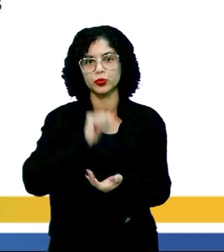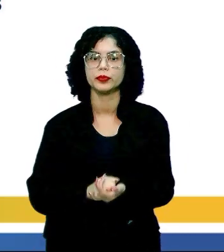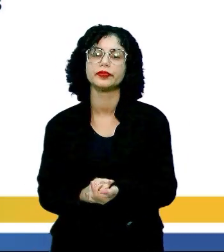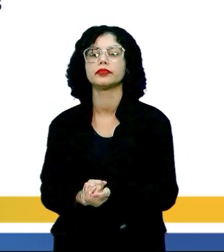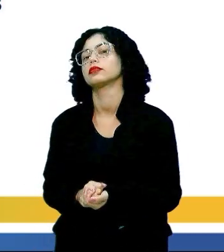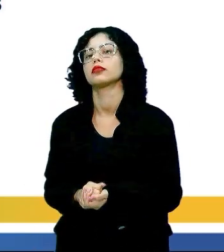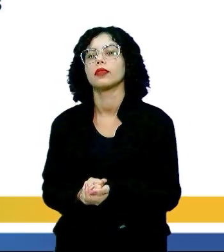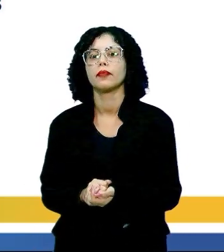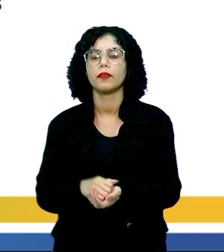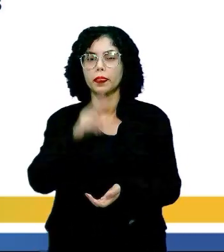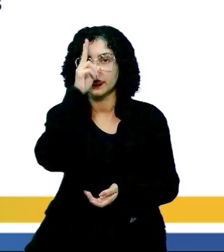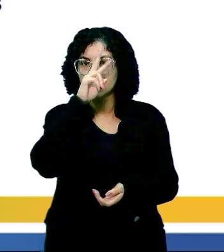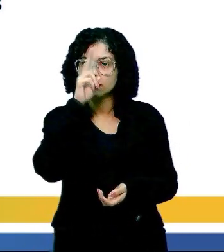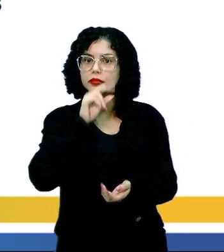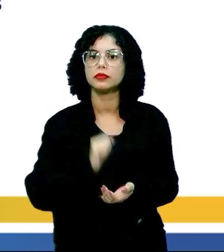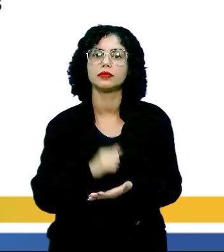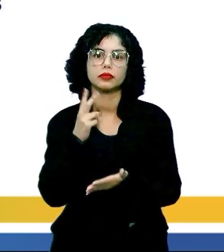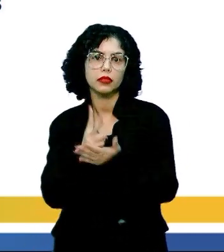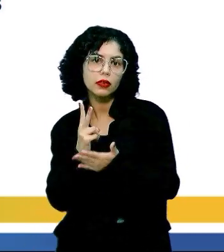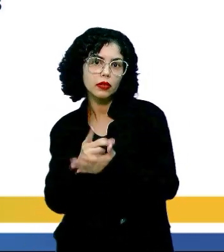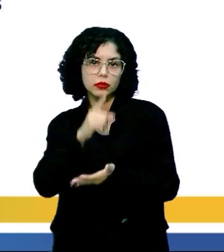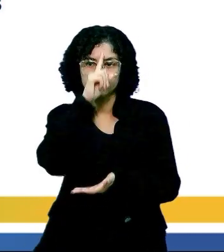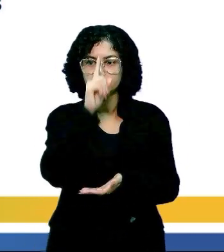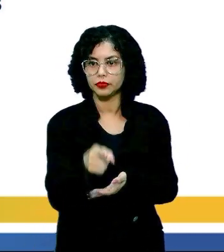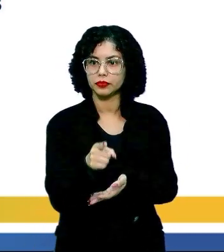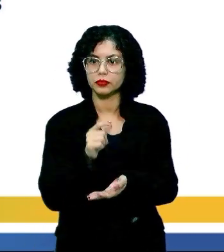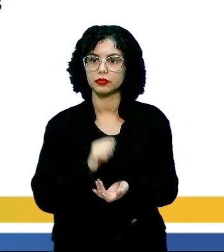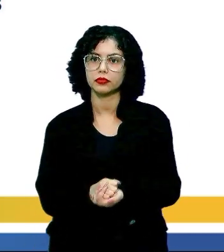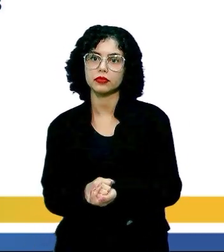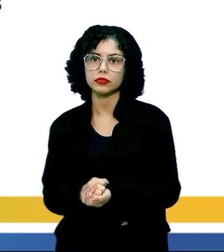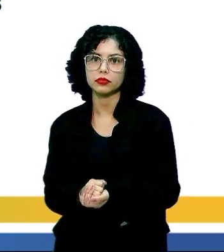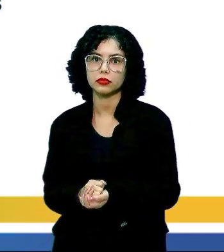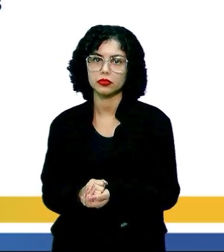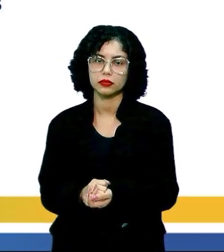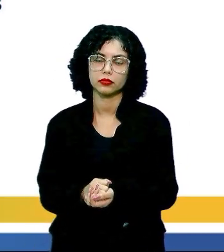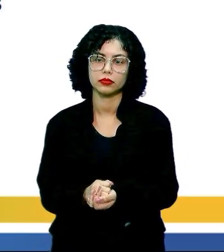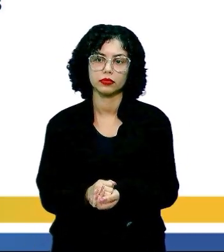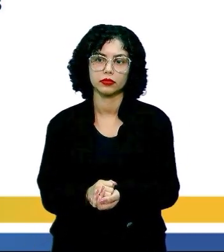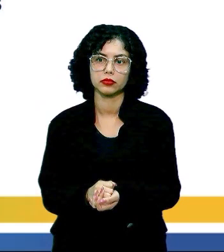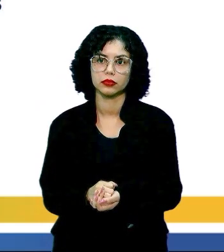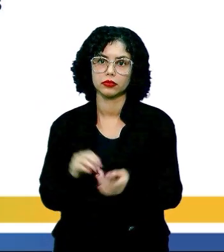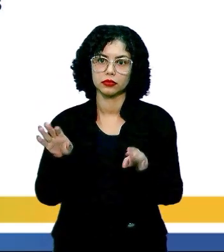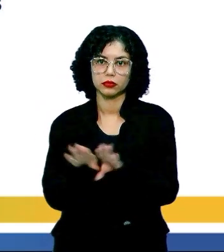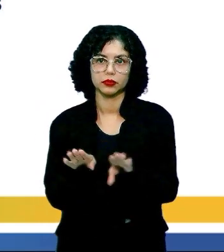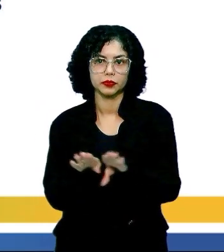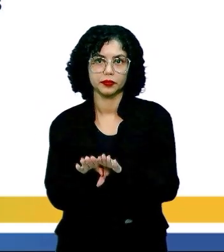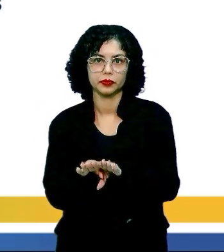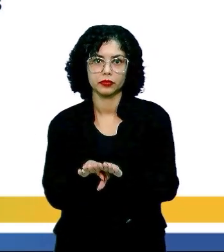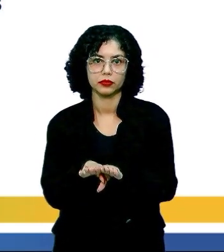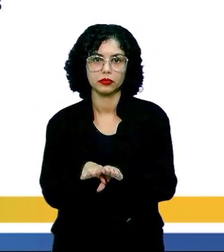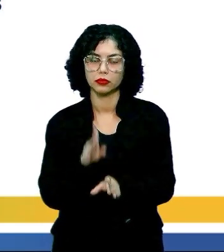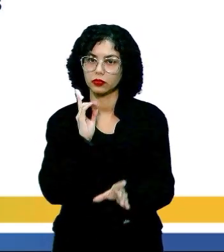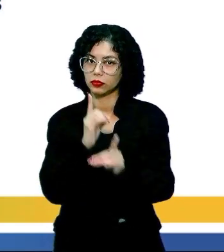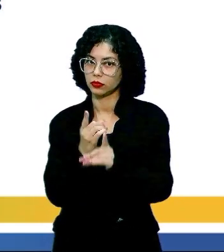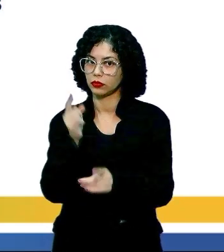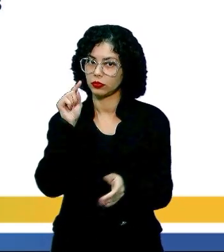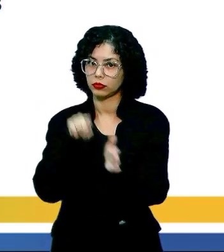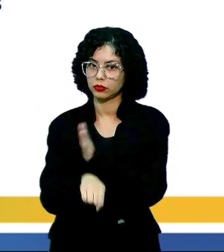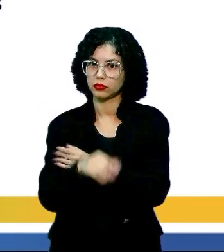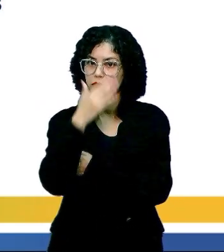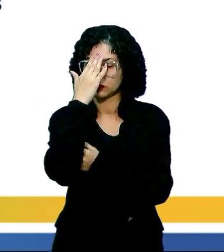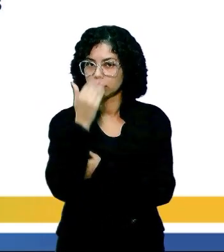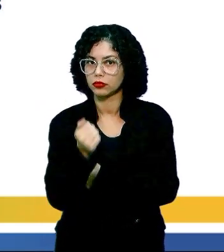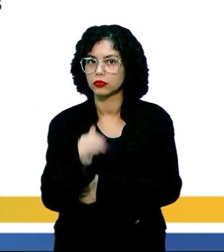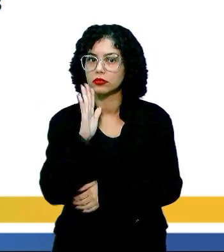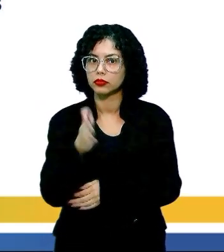ó Lembrando que a gente sempre tem um comando Inicial que é esse direcionamento é de identificar o que a pergunta